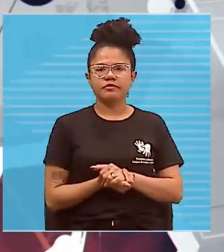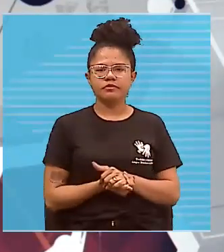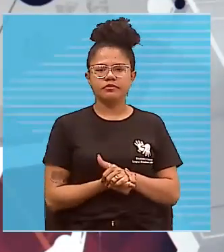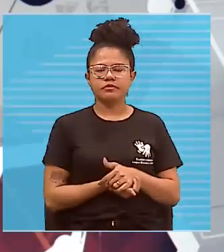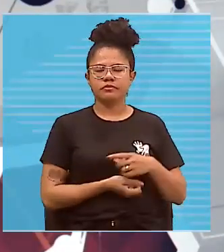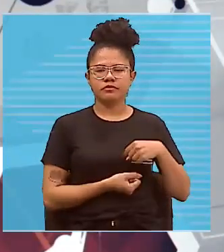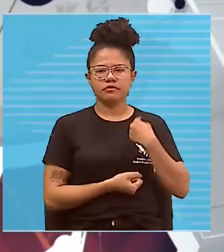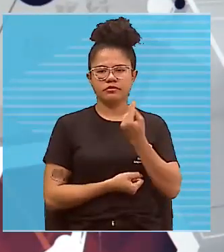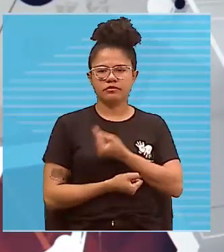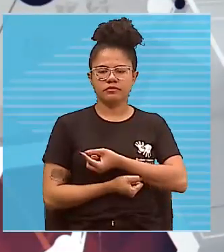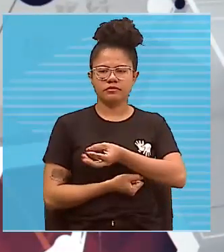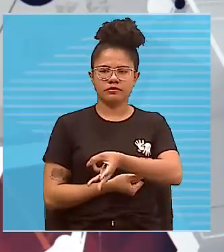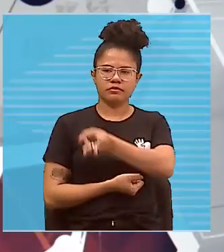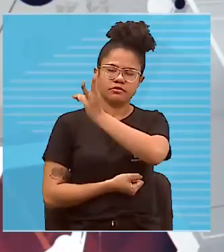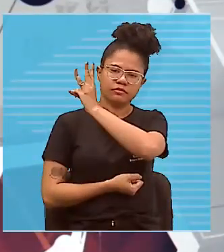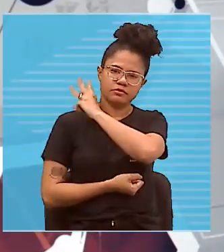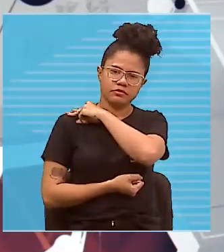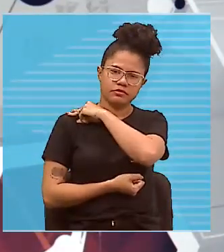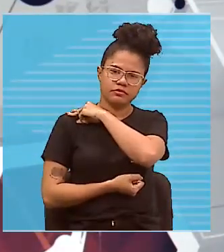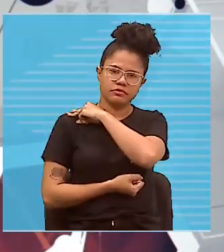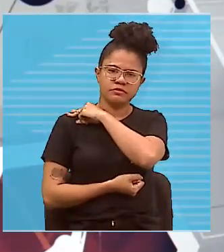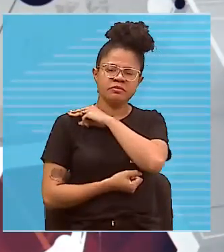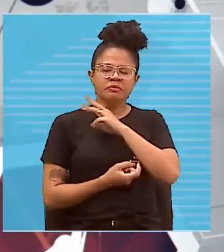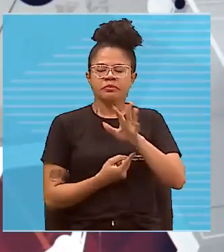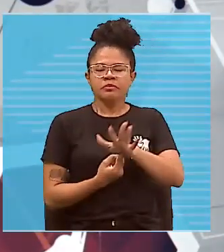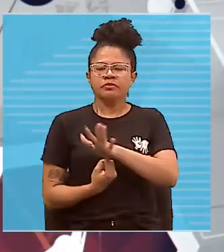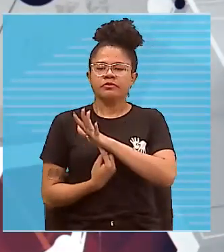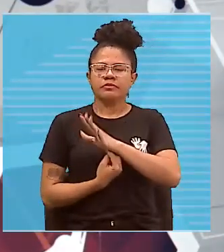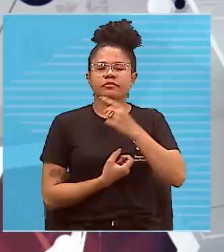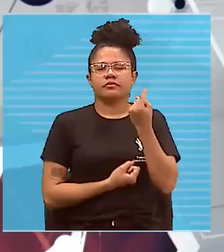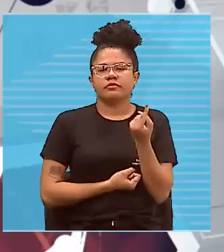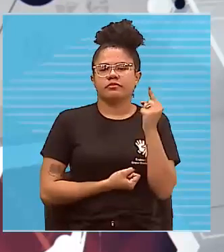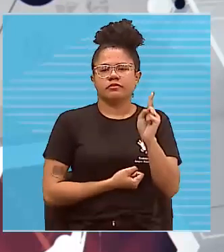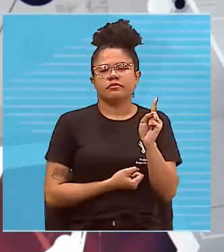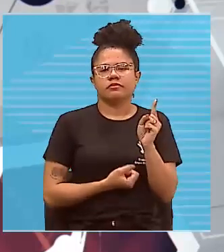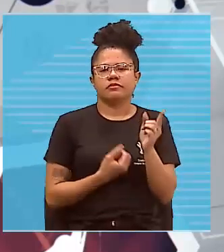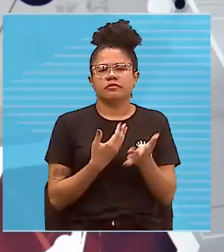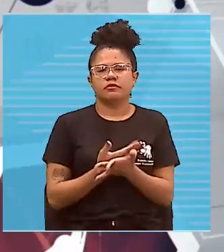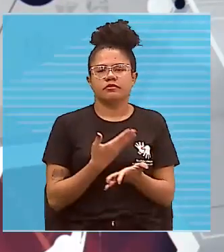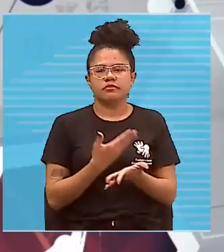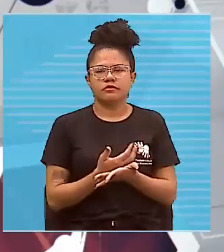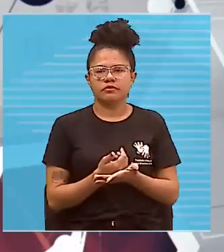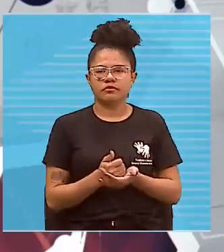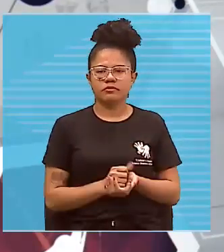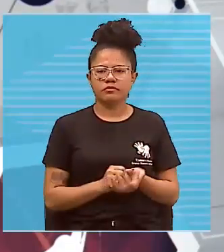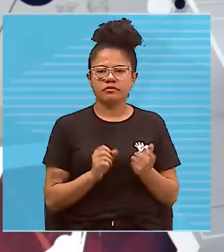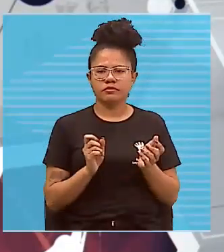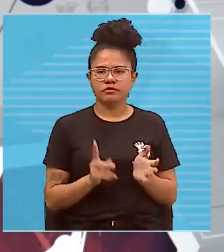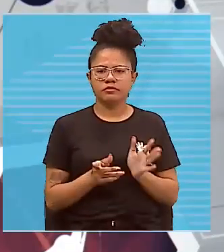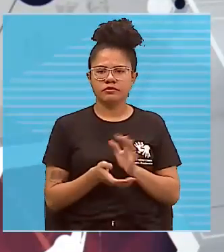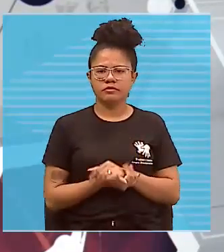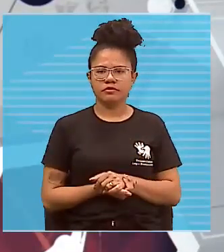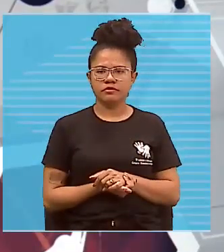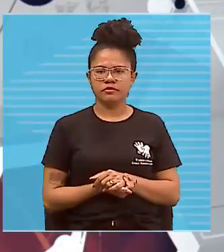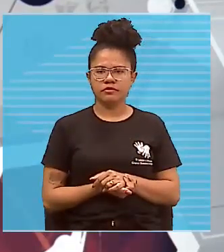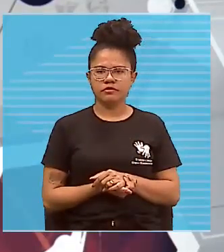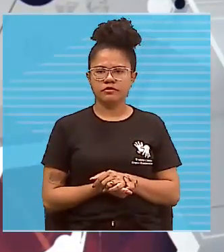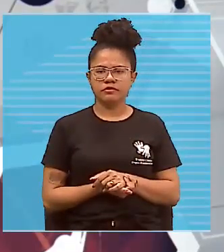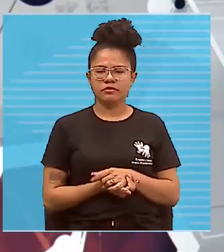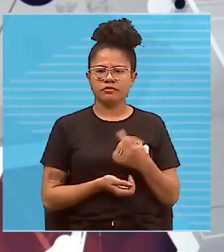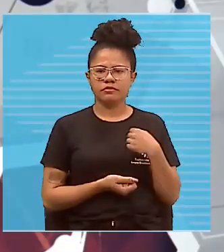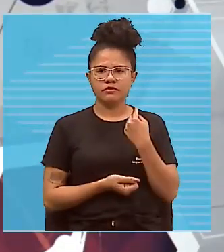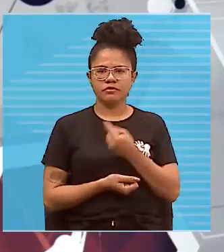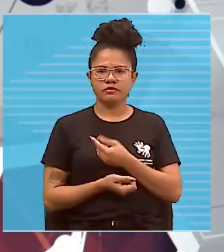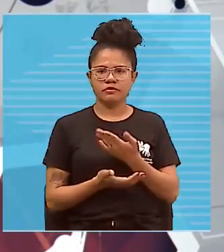muito importante a gente ter trazido no nosso último encontro, né, nos nossos últimos encontros, a nossa aula sobre